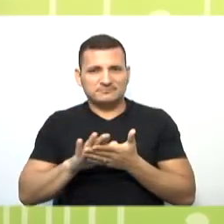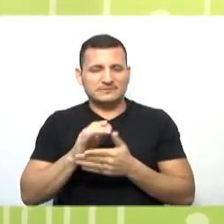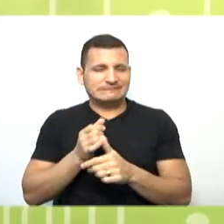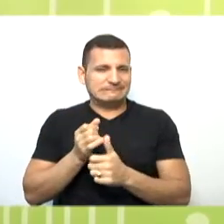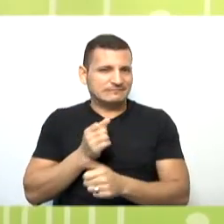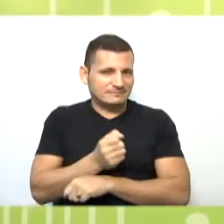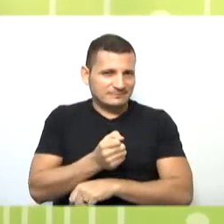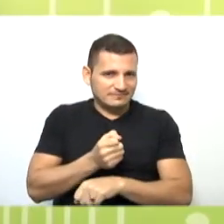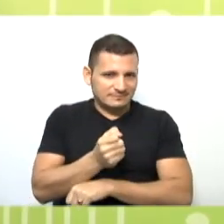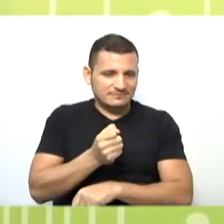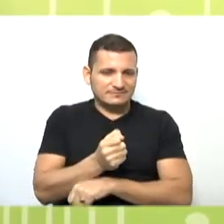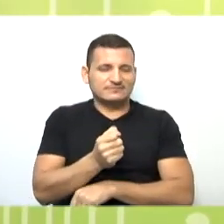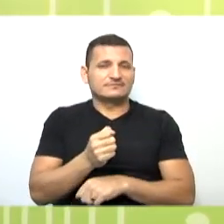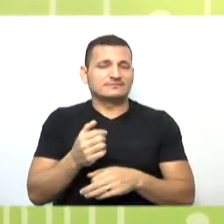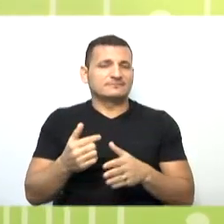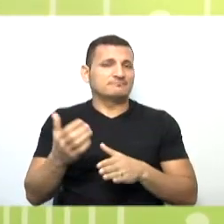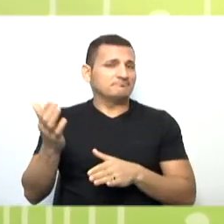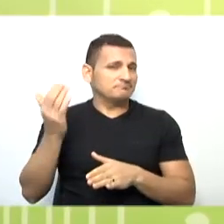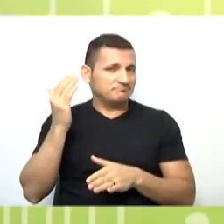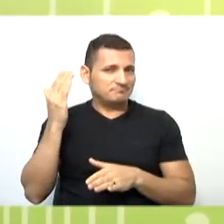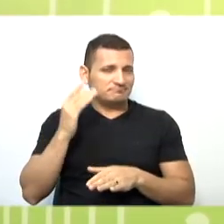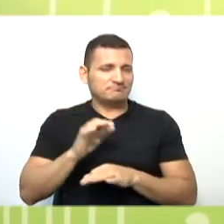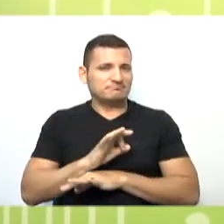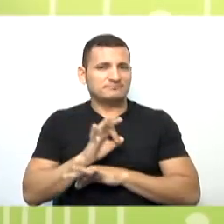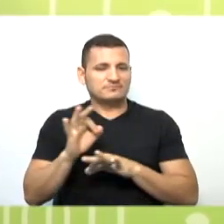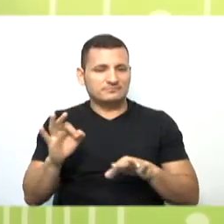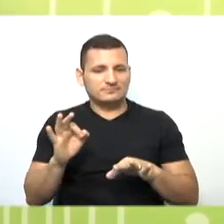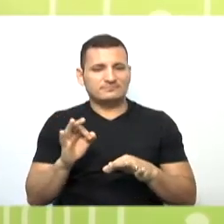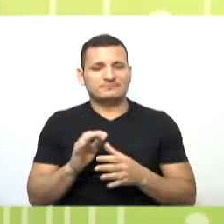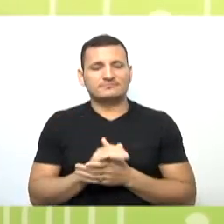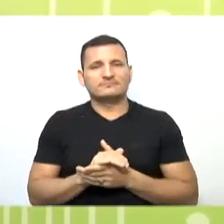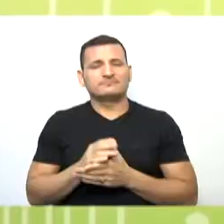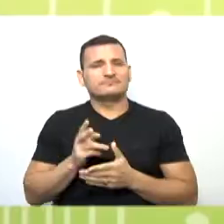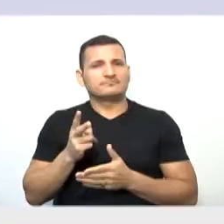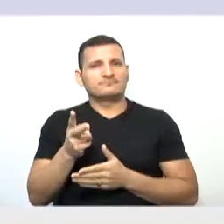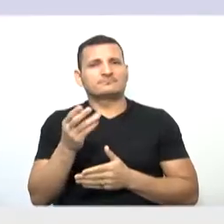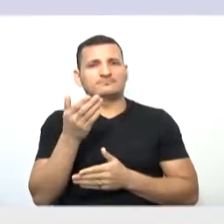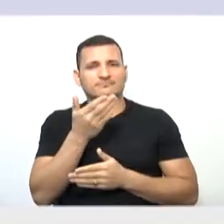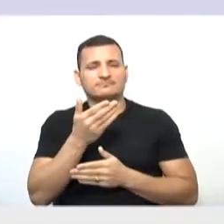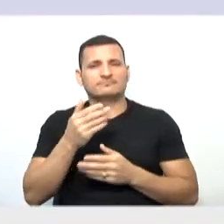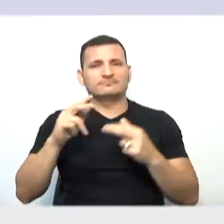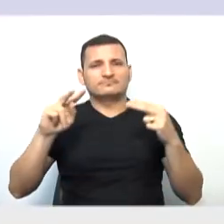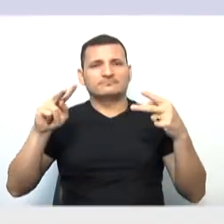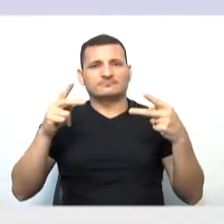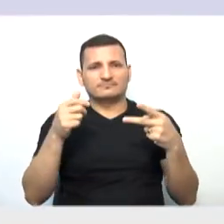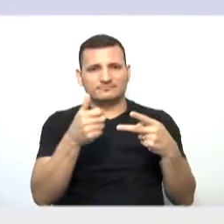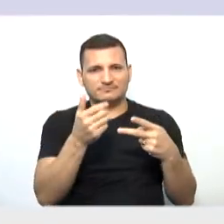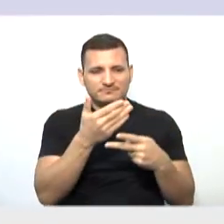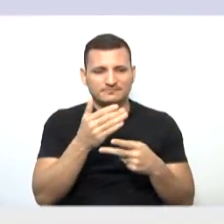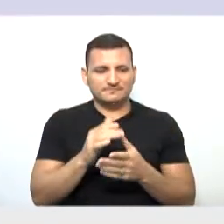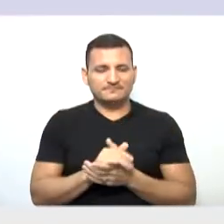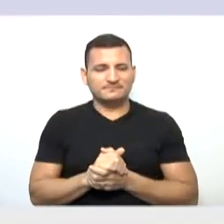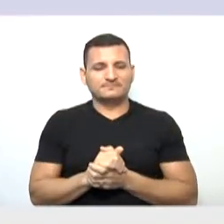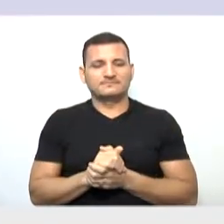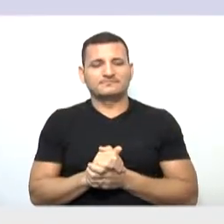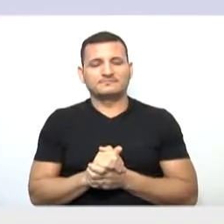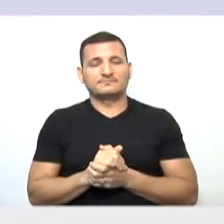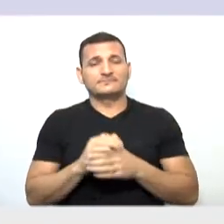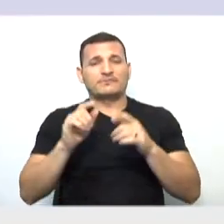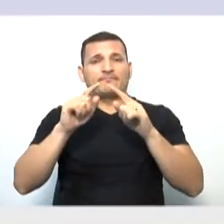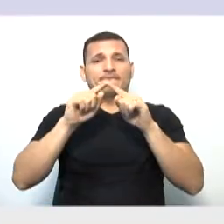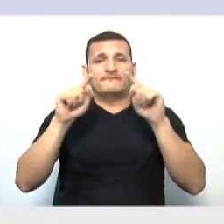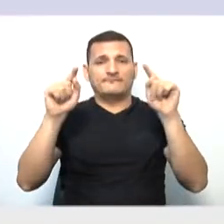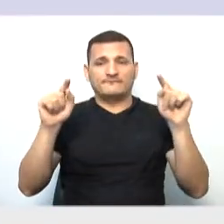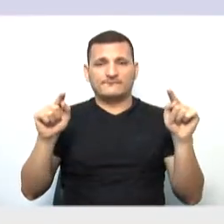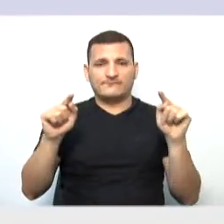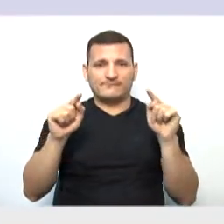quando roda, dá aquela emoção, é maravilhoso. Vamos continuar a estilizar o nosso H1 aqui. Então, já disse que a borda dele, ela